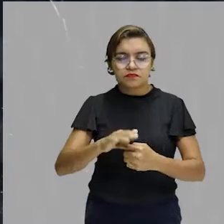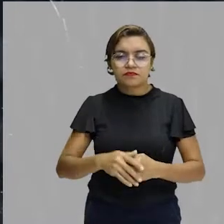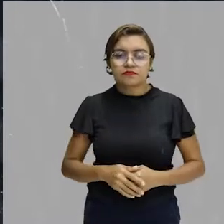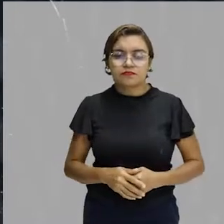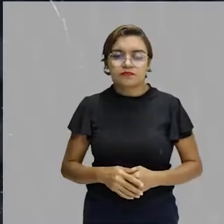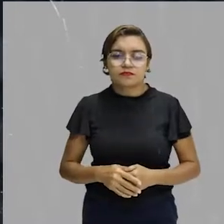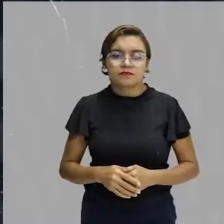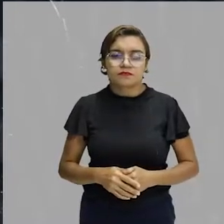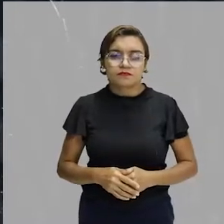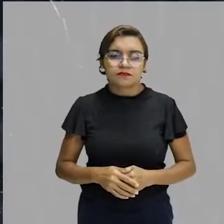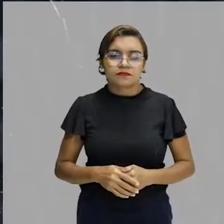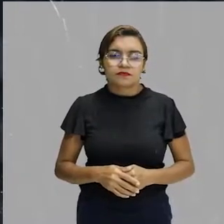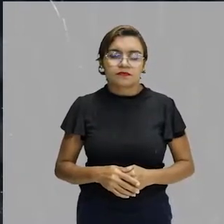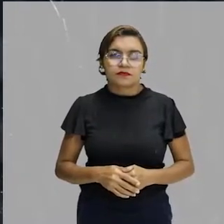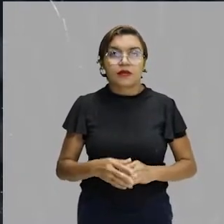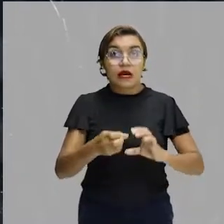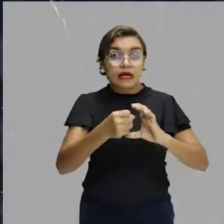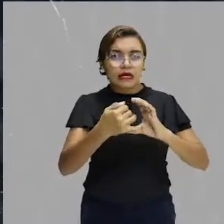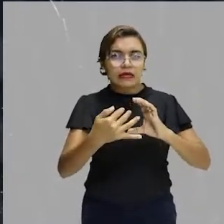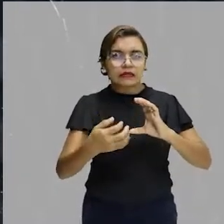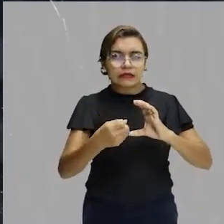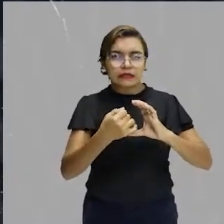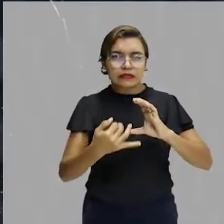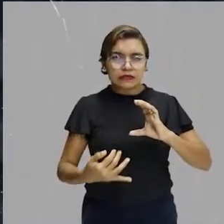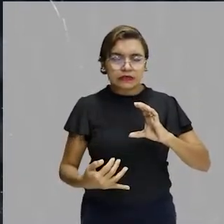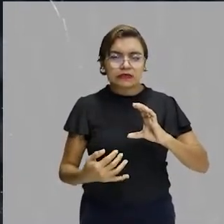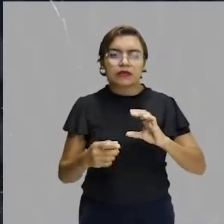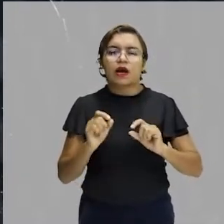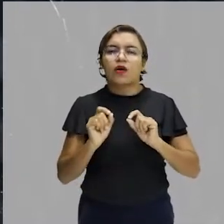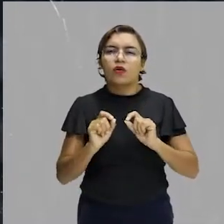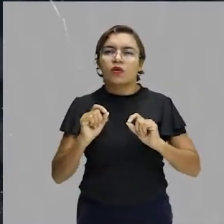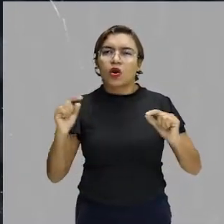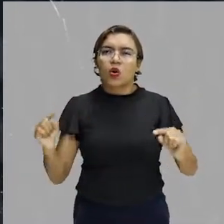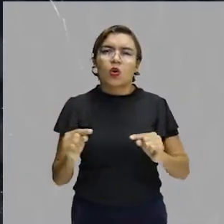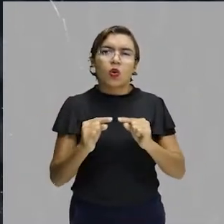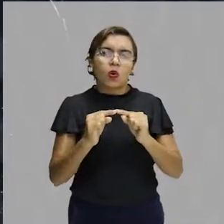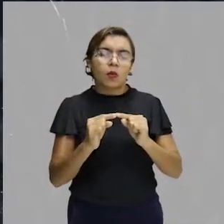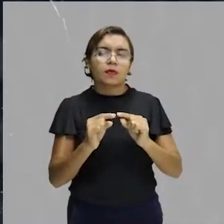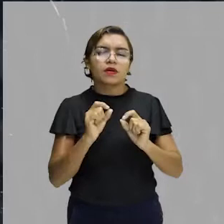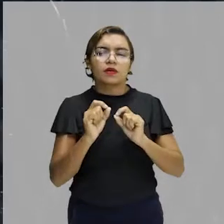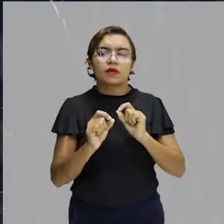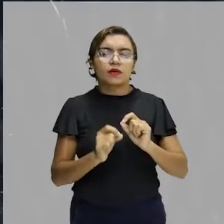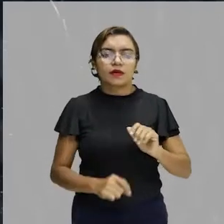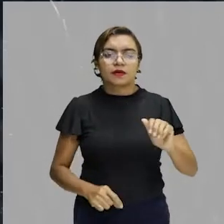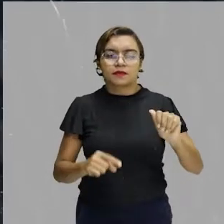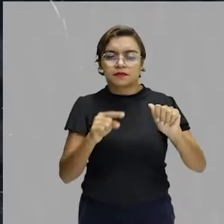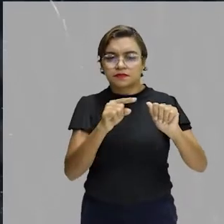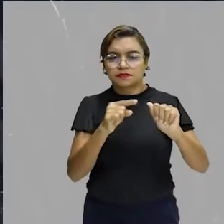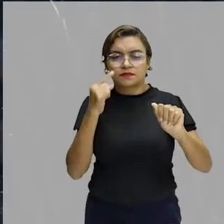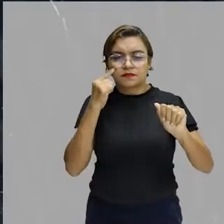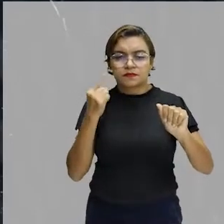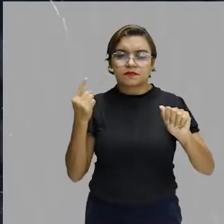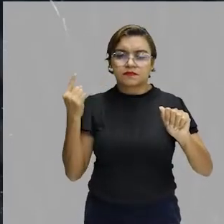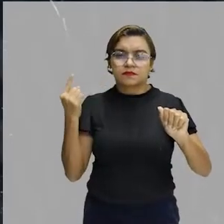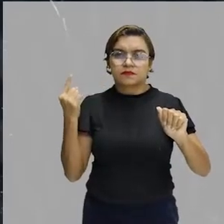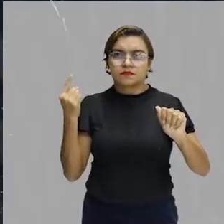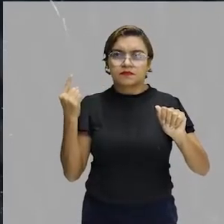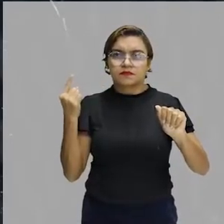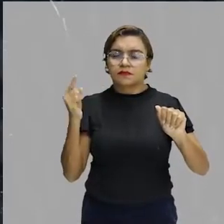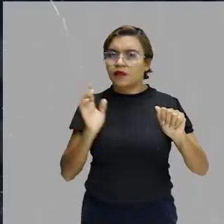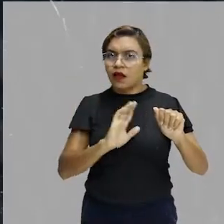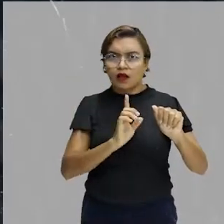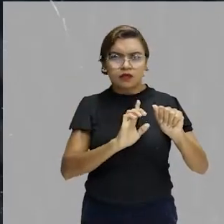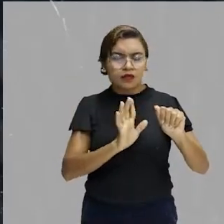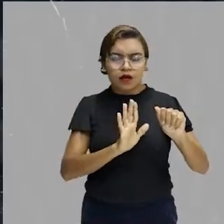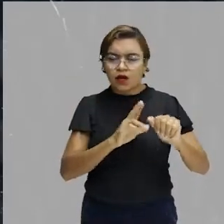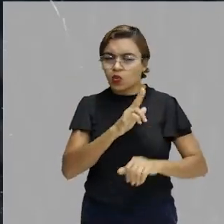acordo com essas características, assinale o que é correto. A energia nuclear é responsável pela maior parte da produção elétrica brasileira local? Nunca,